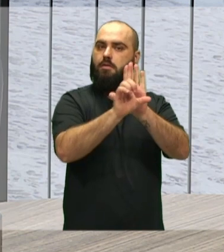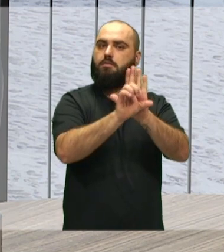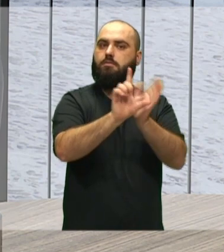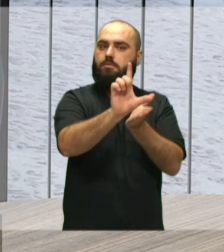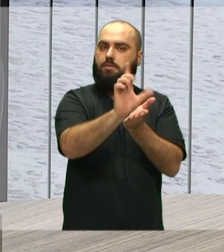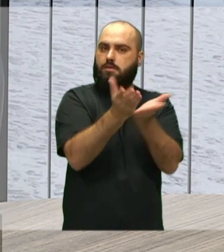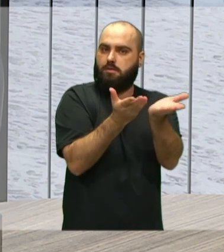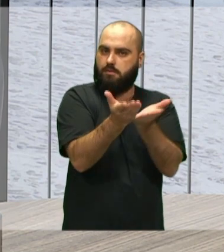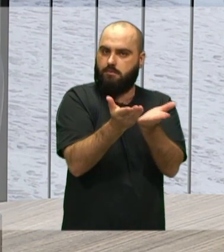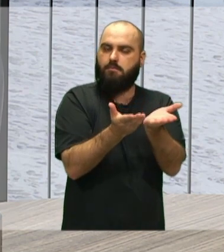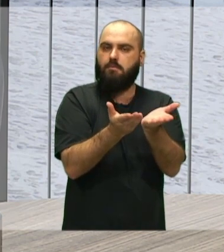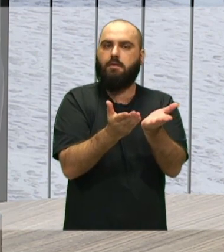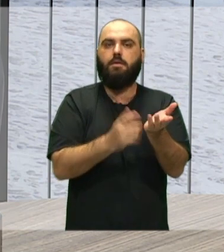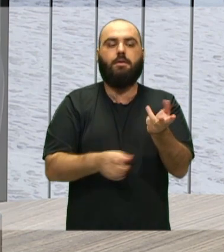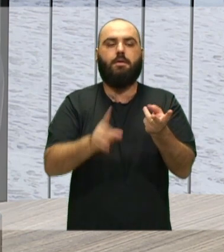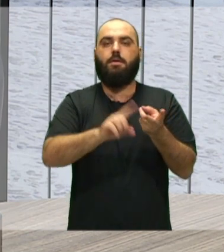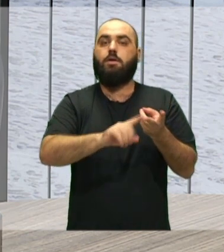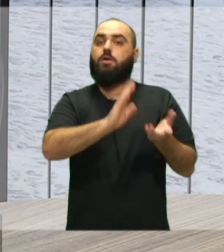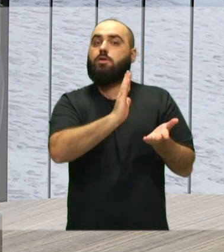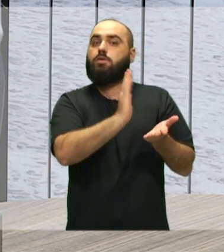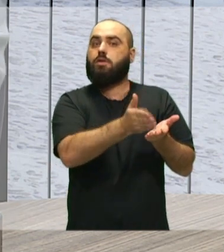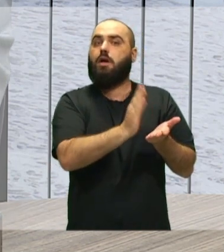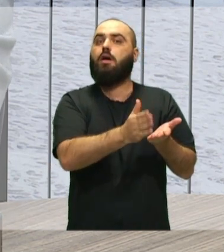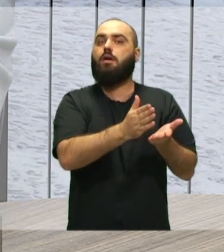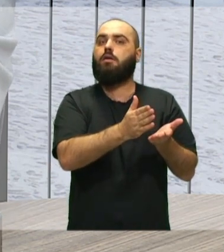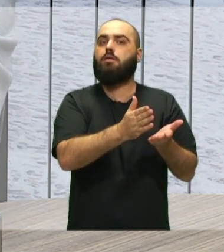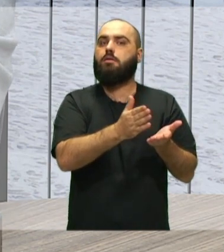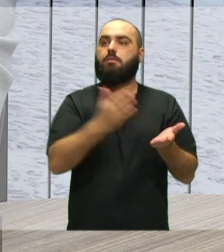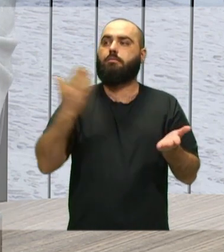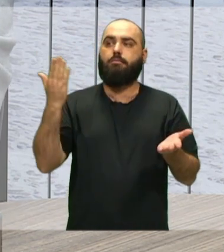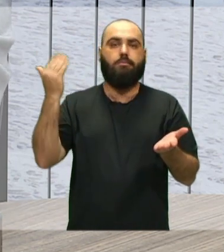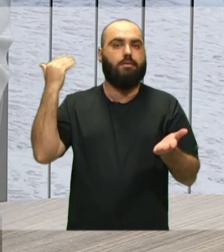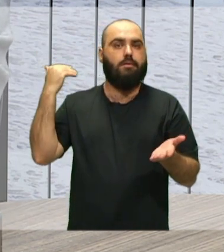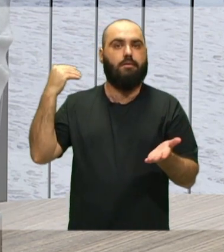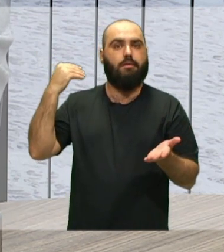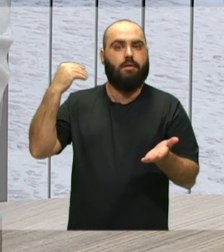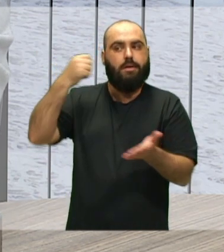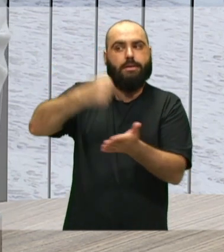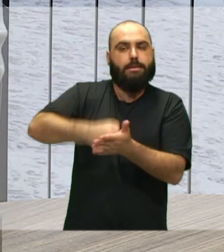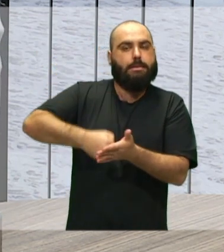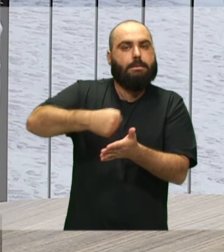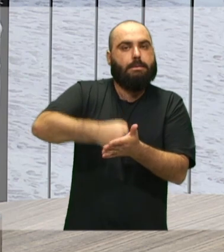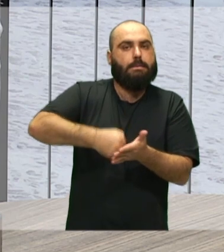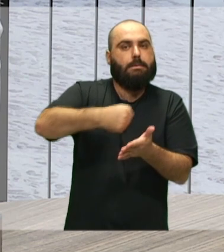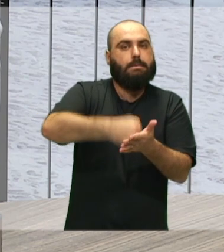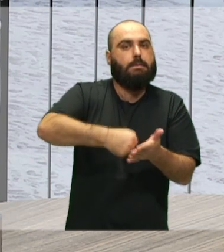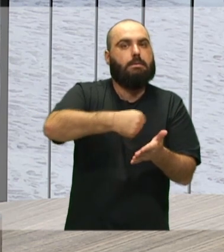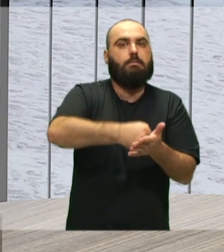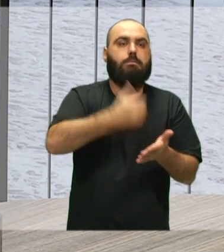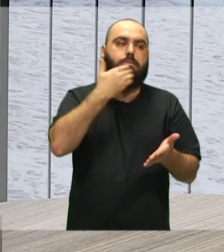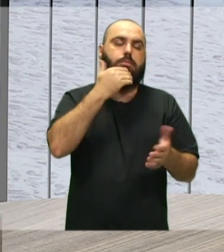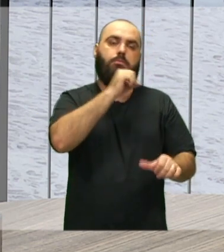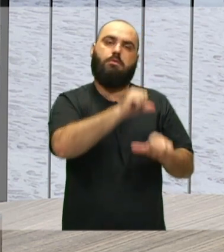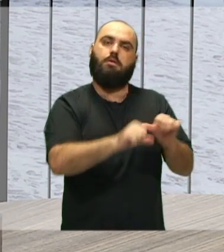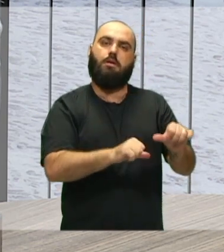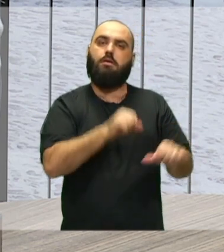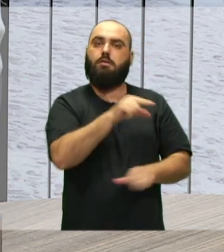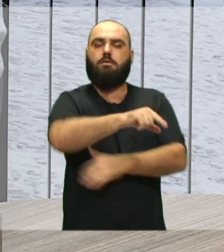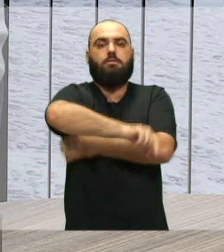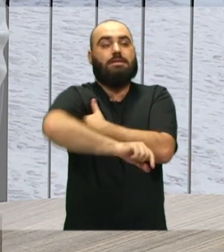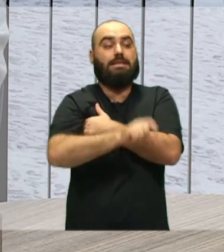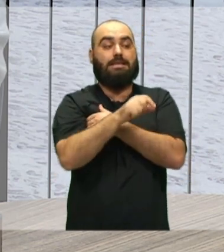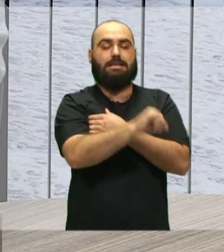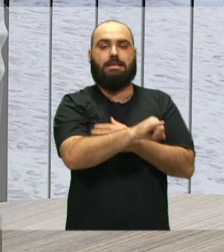lei de licitações já era uma das coisas mais cobradas dentro do direito administrativo. Se ela já era